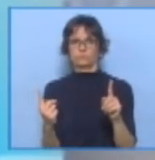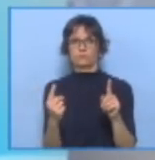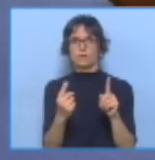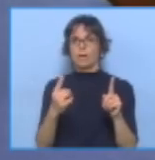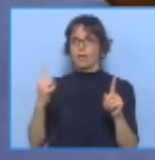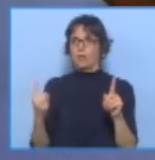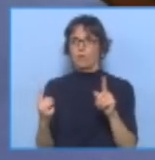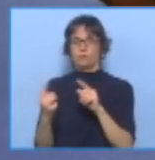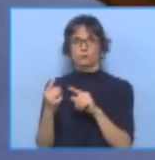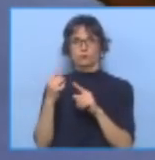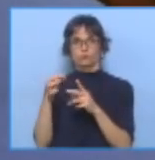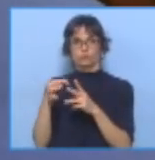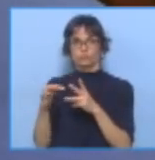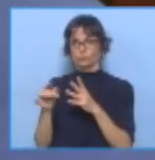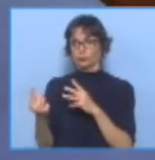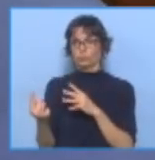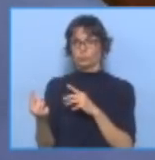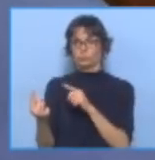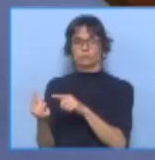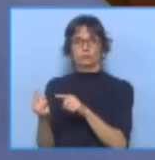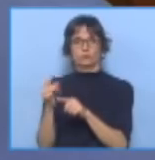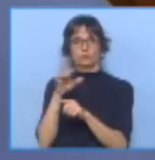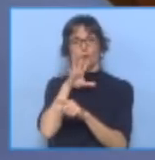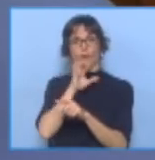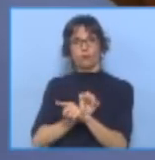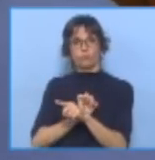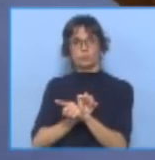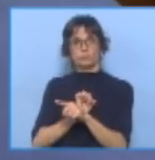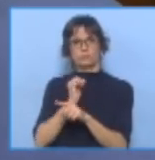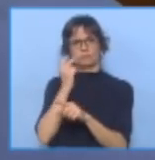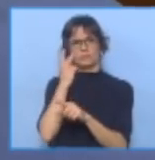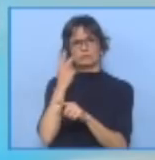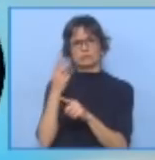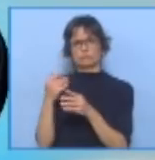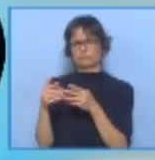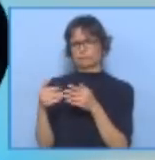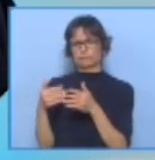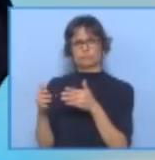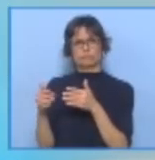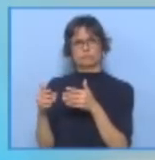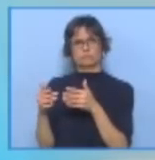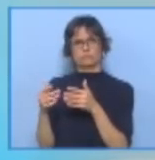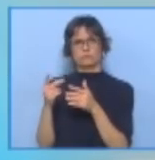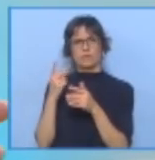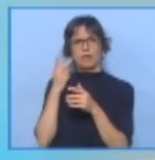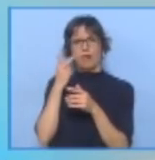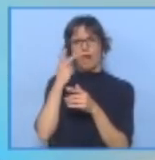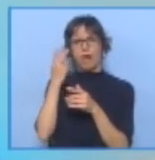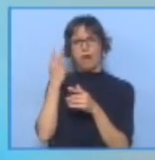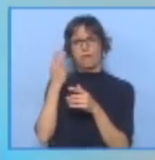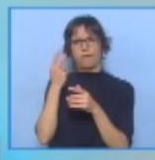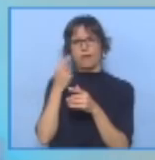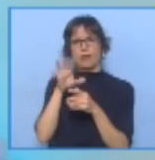vida, que não o descobre, que não o quer descobrir, mas quer divagar para não ter um sentido de